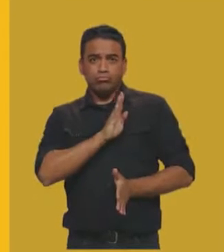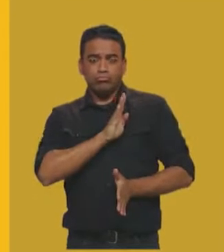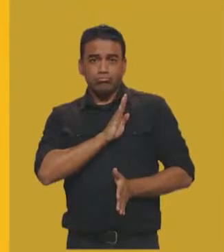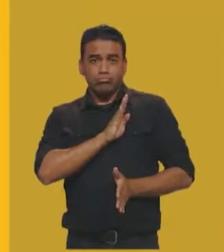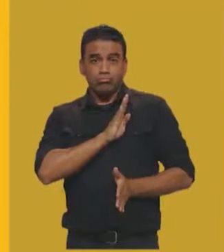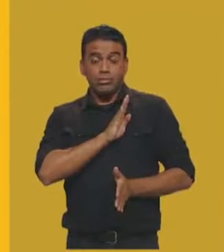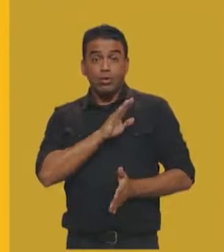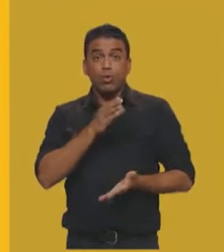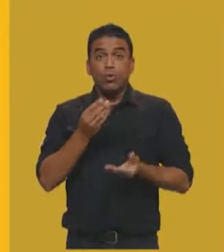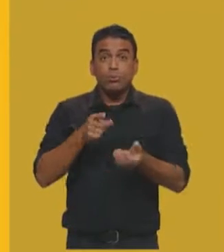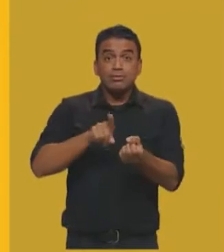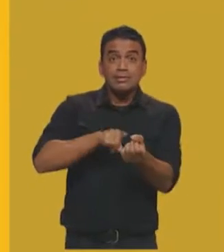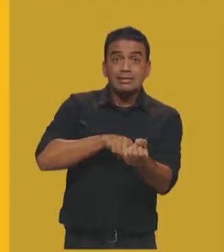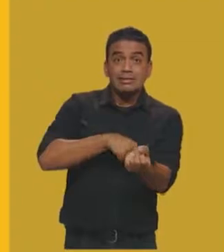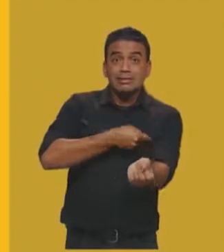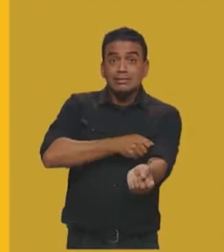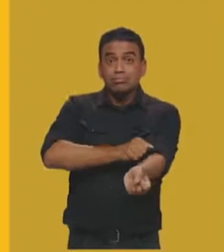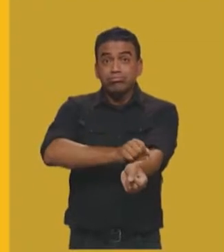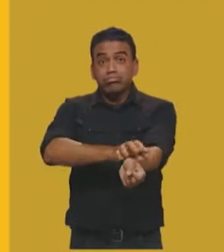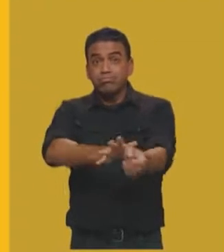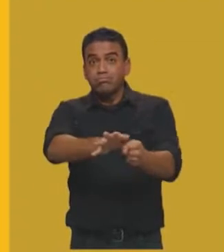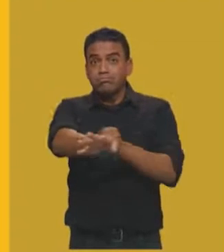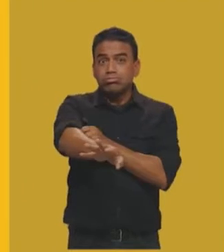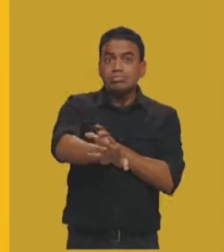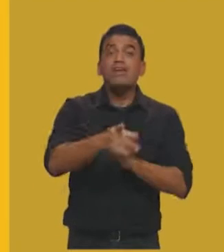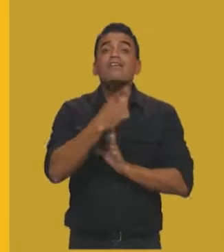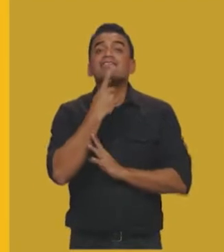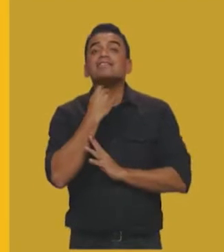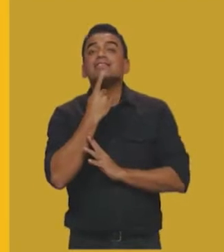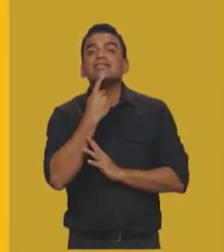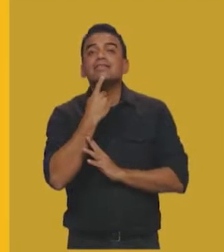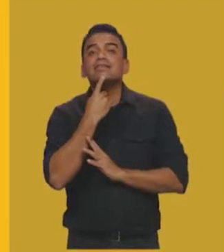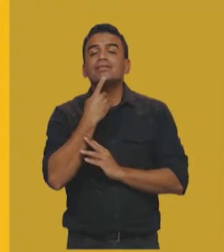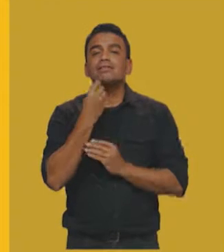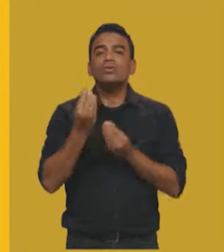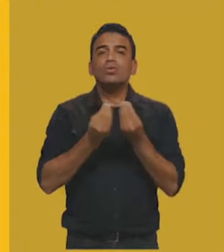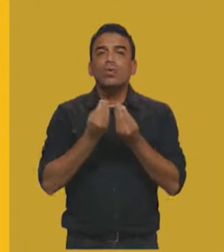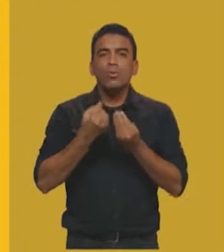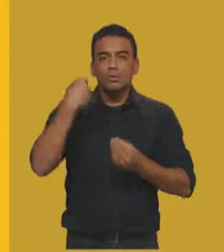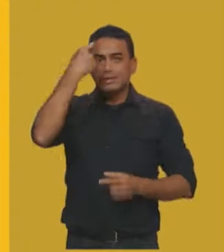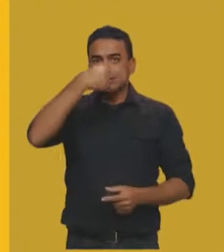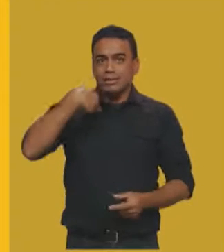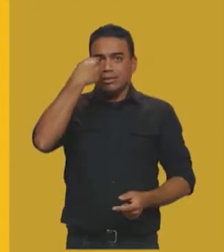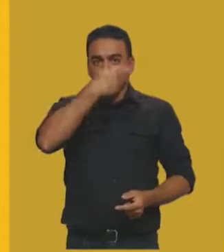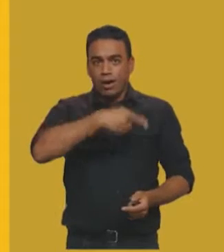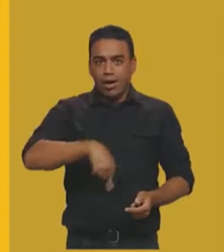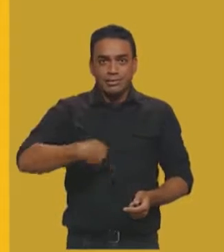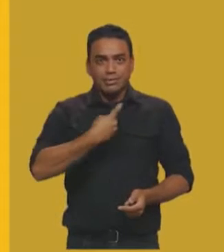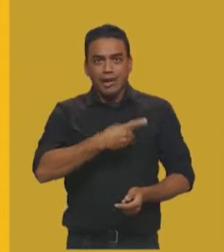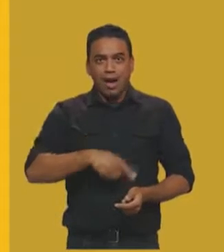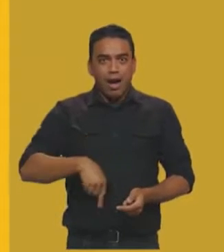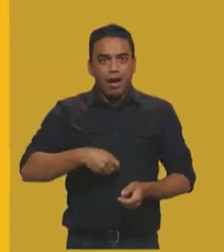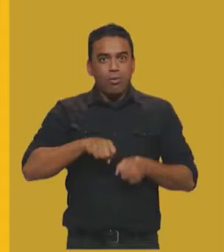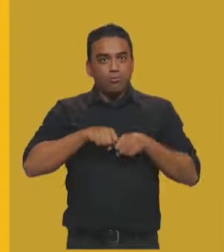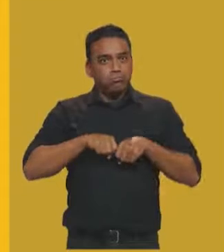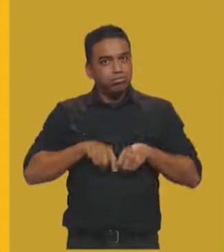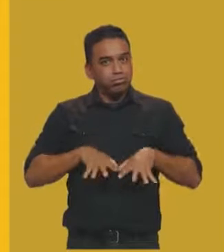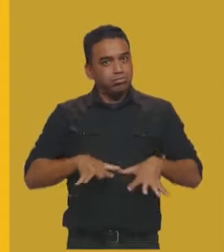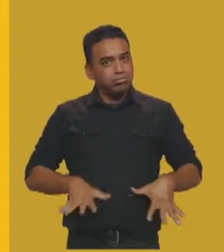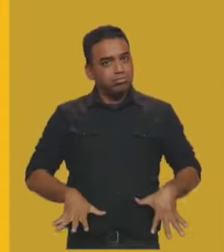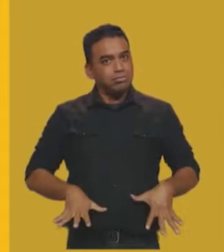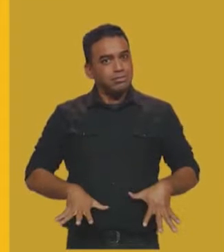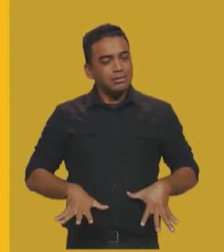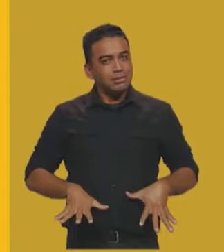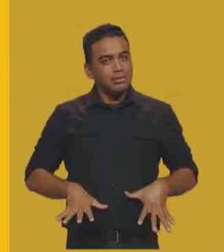no organismo, reconhecer a importância da circulação para o transporte de nutrientes e relacionar